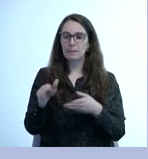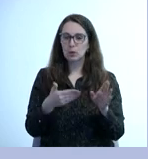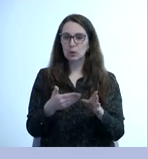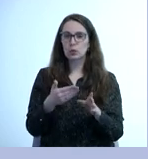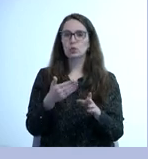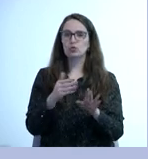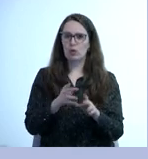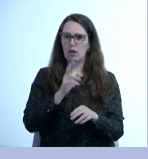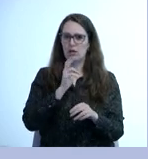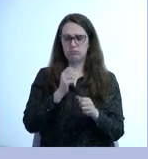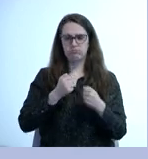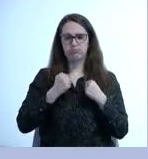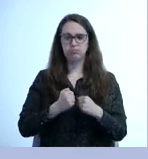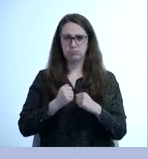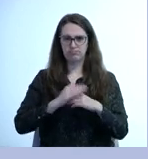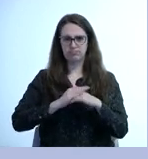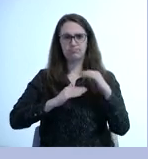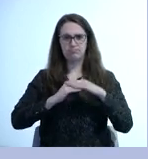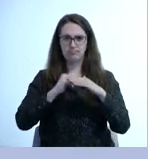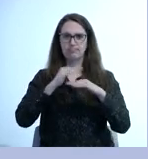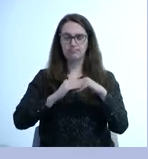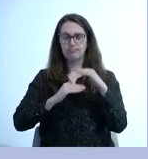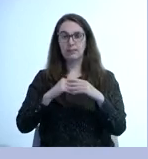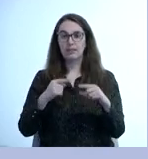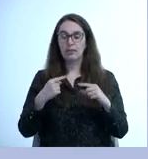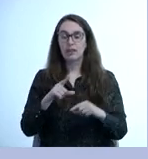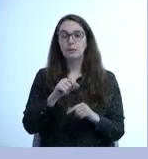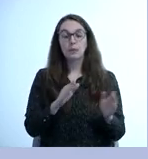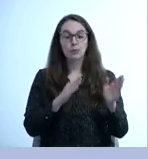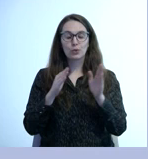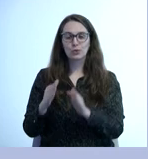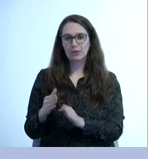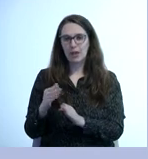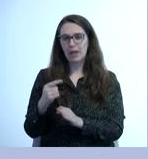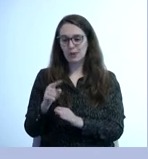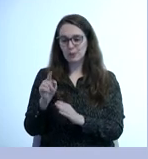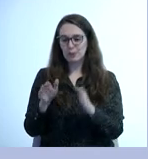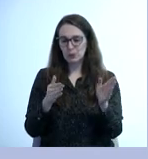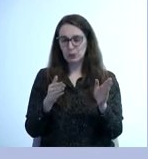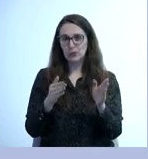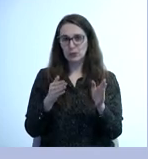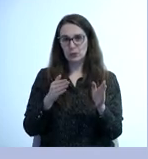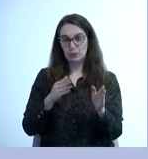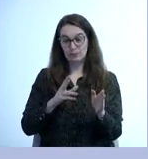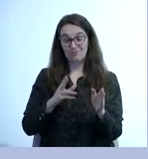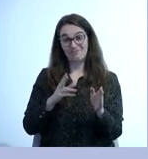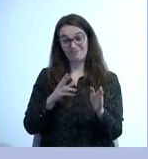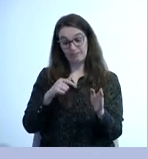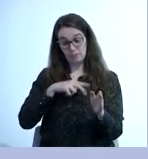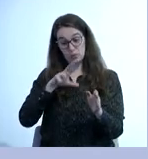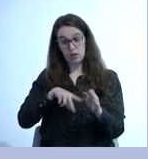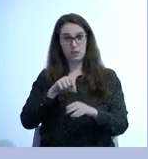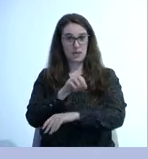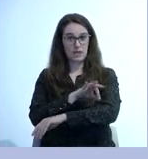certa consistência, por um lado, mas por outro lado também um período que atravessámos em Portugal e na